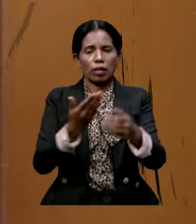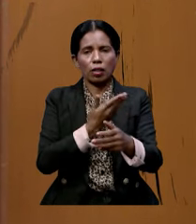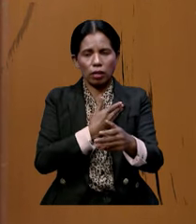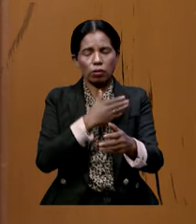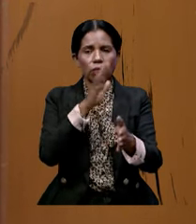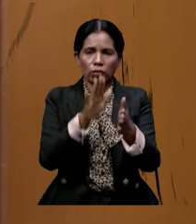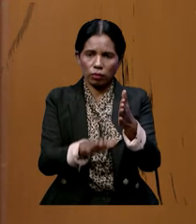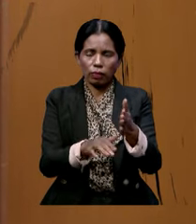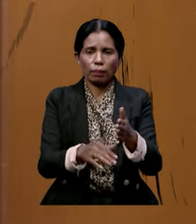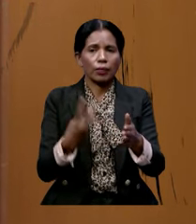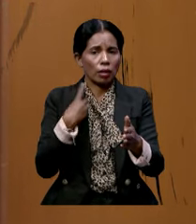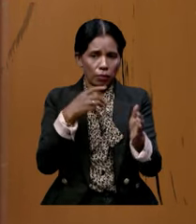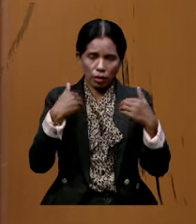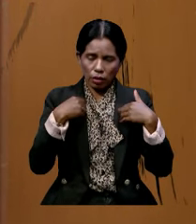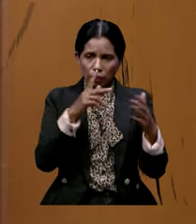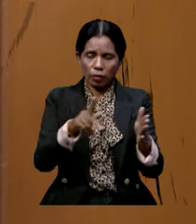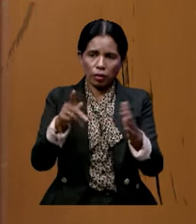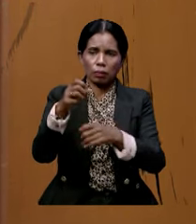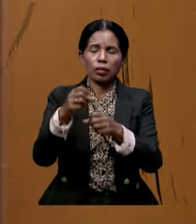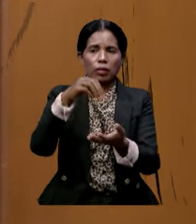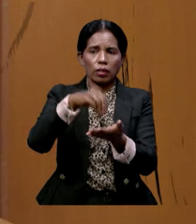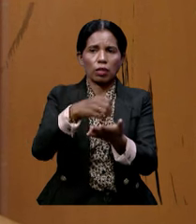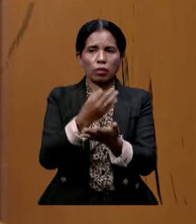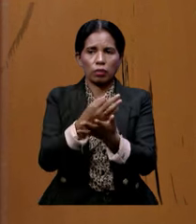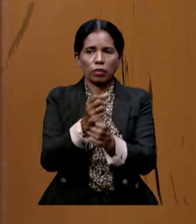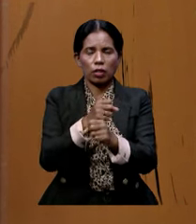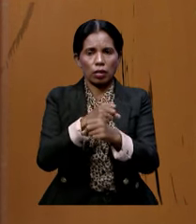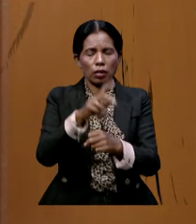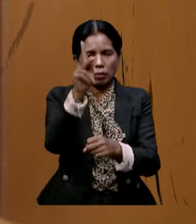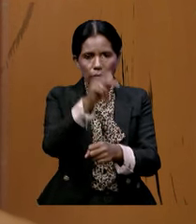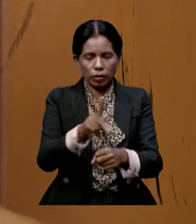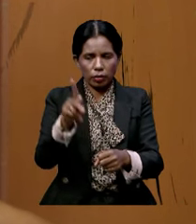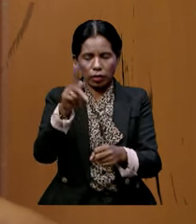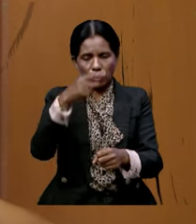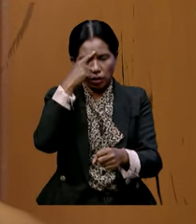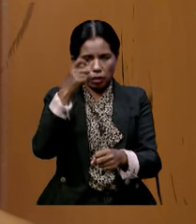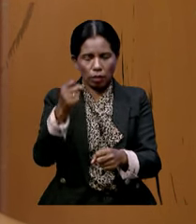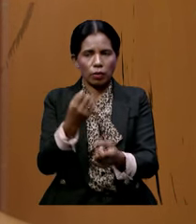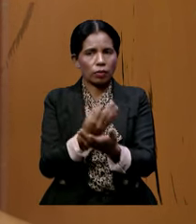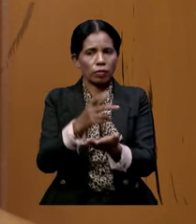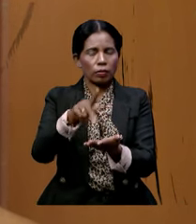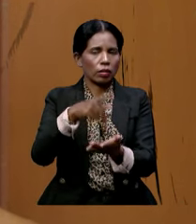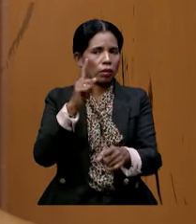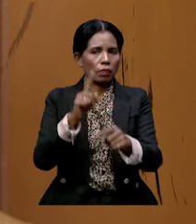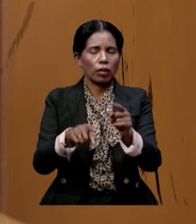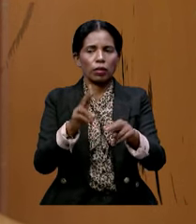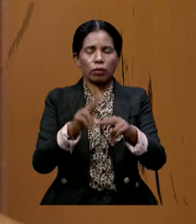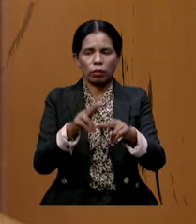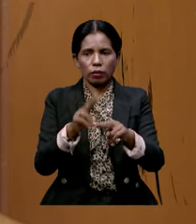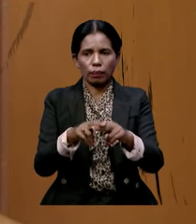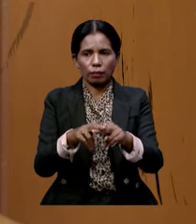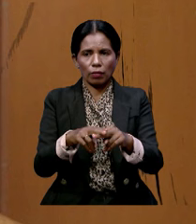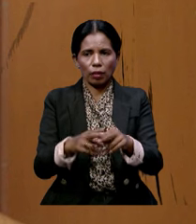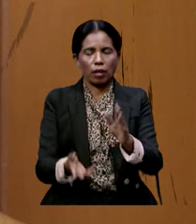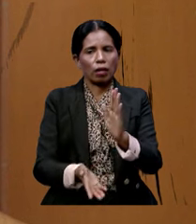plano, a minha tua ação tina hoje. Se a pesquisa oito anos também, salário mínimo, e tela vela tur de encata ou